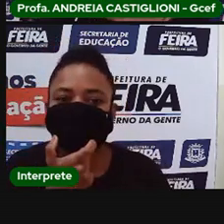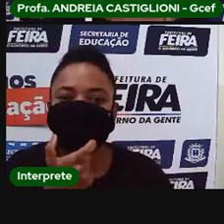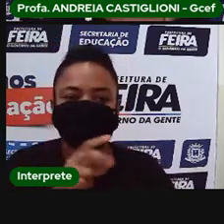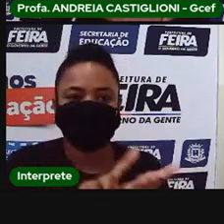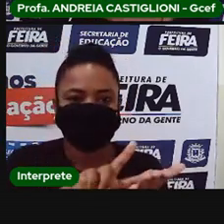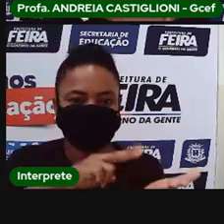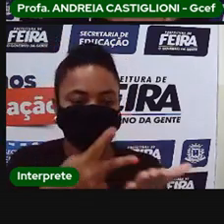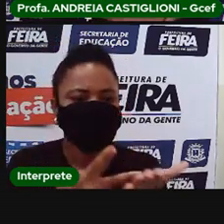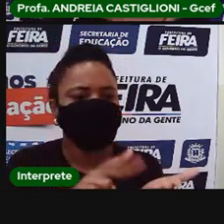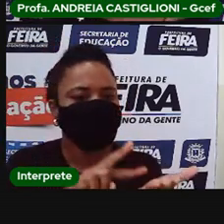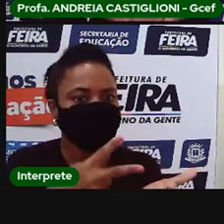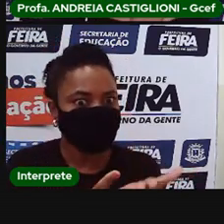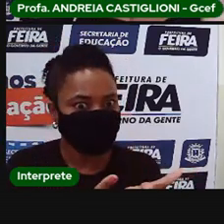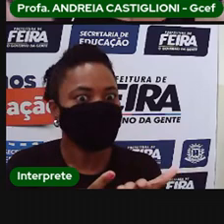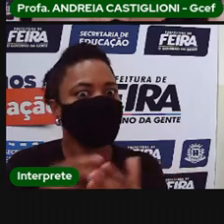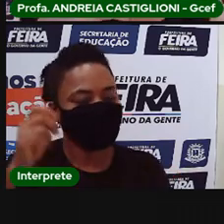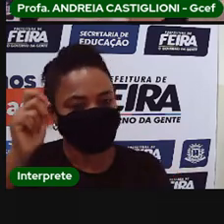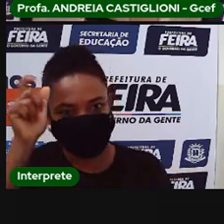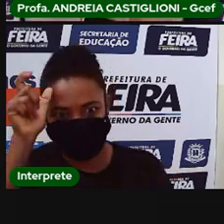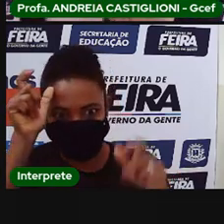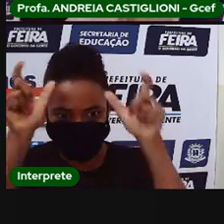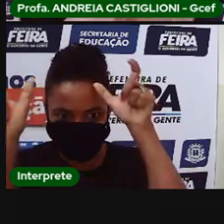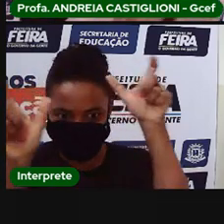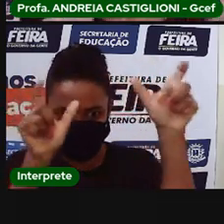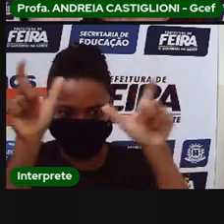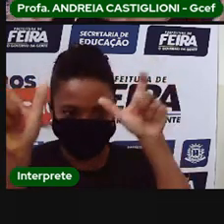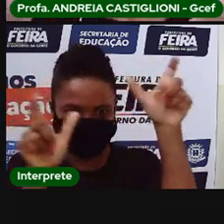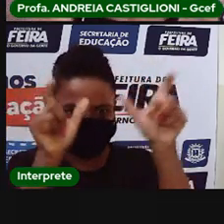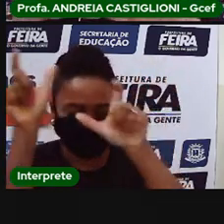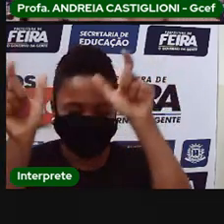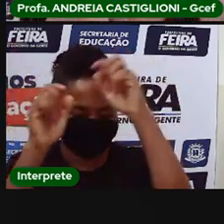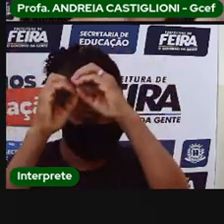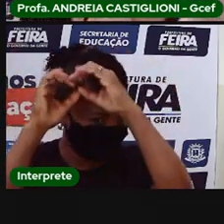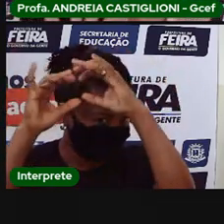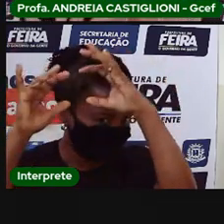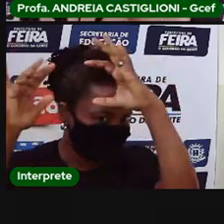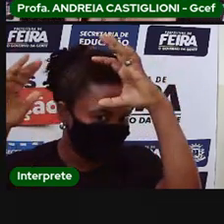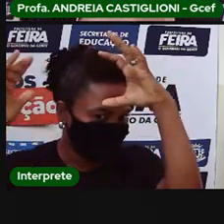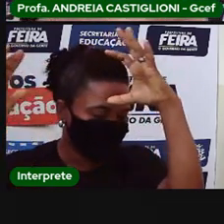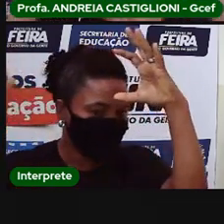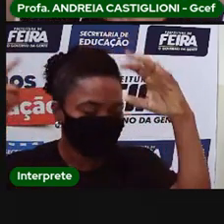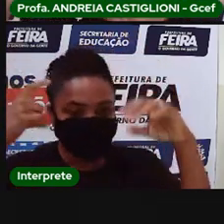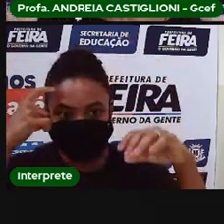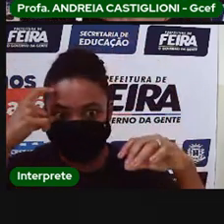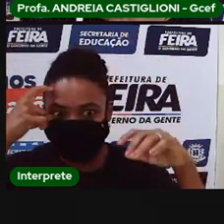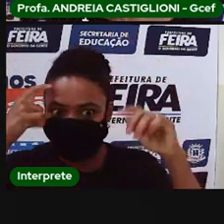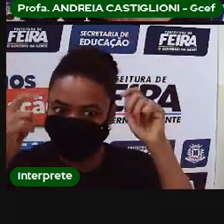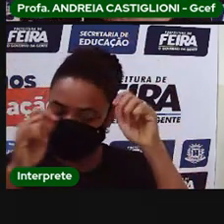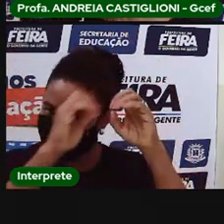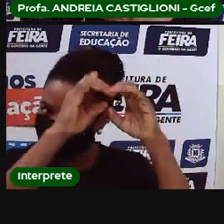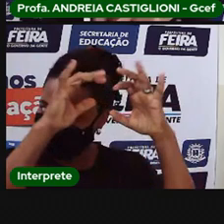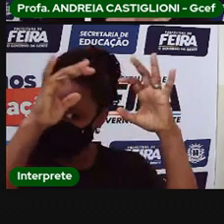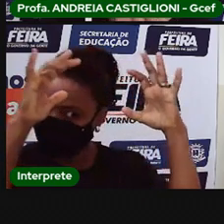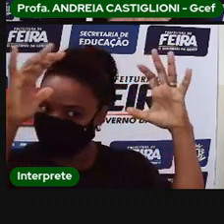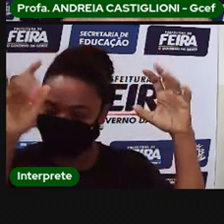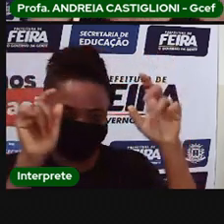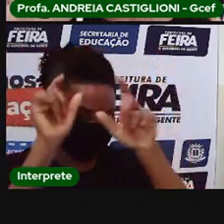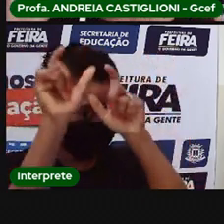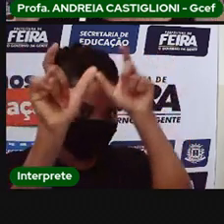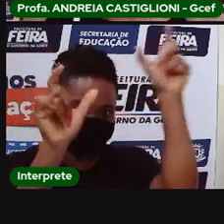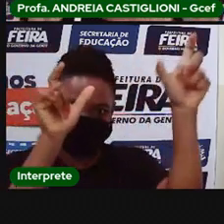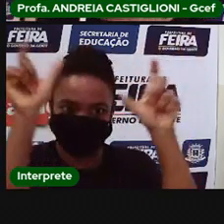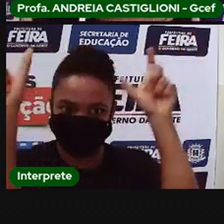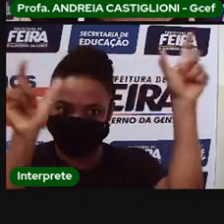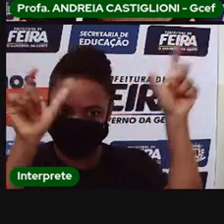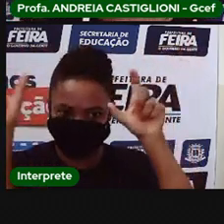de palavras. O que é isso, Pro? Várias palavras que vão ser transformadas em uma imagem. E essas